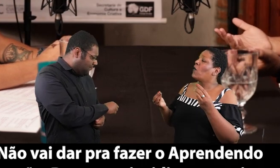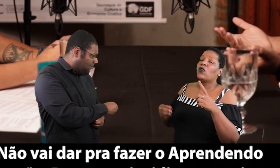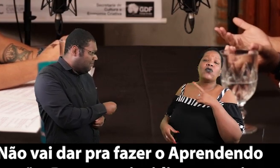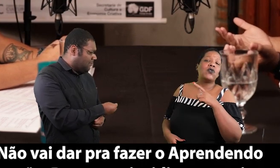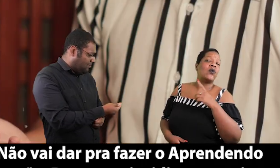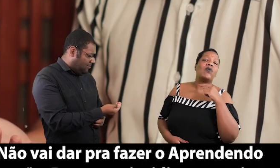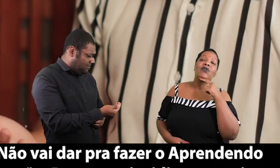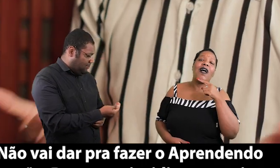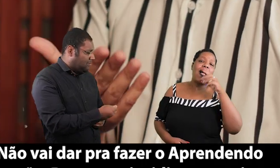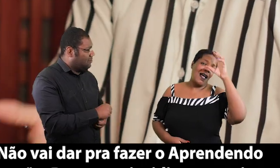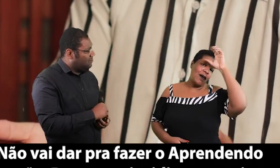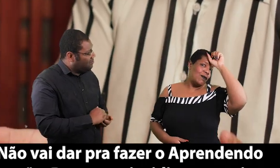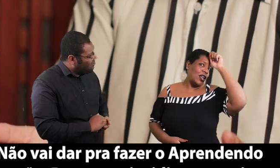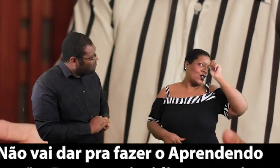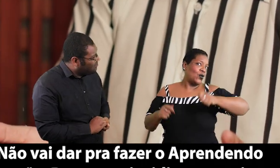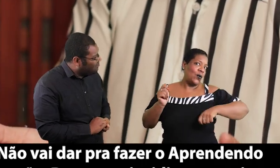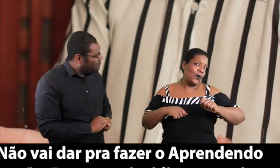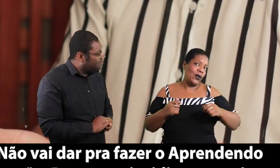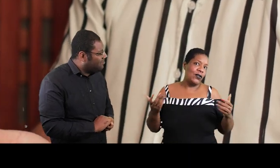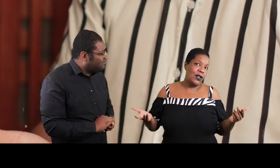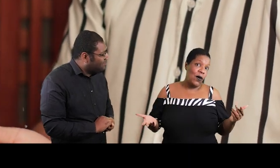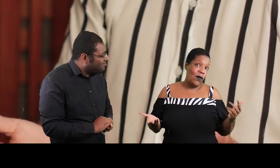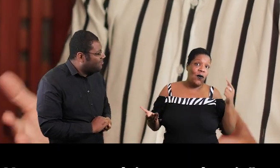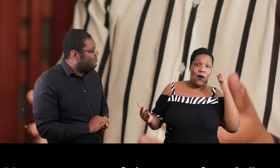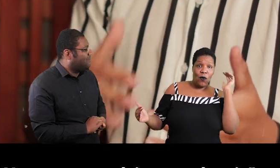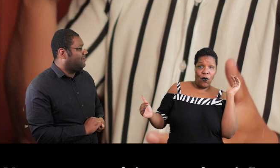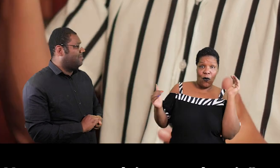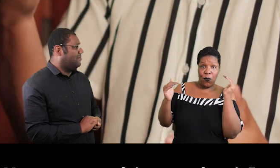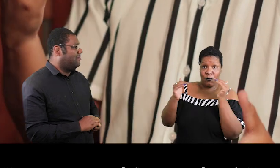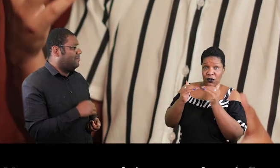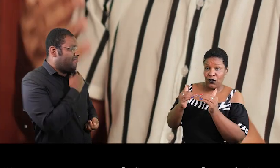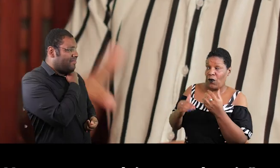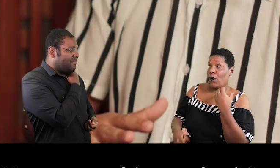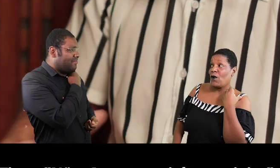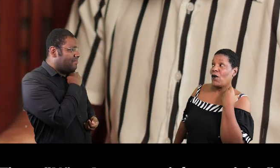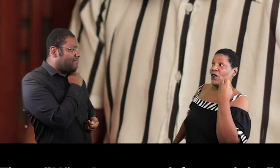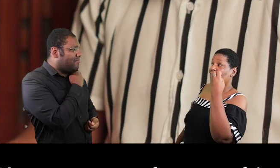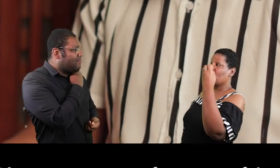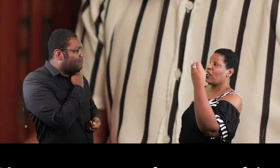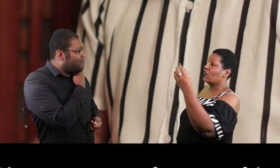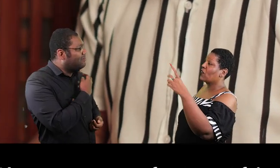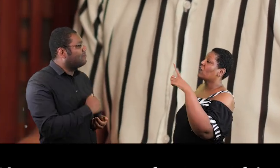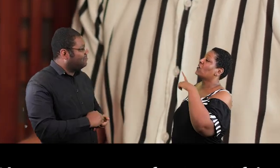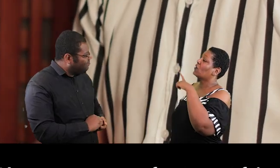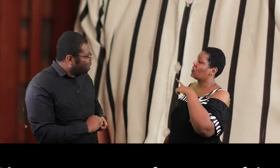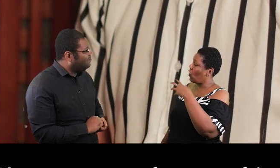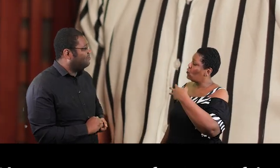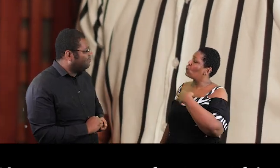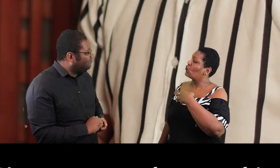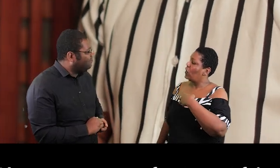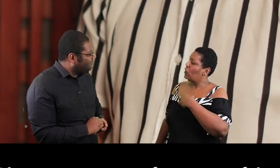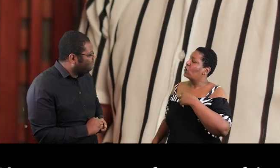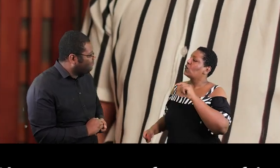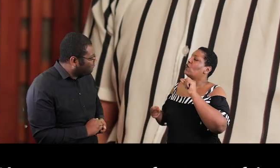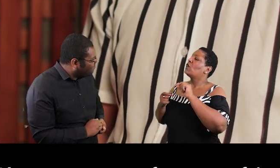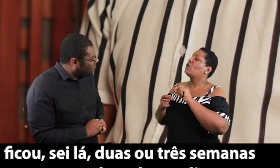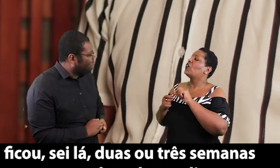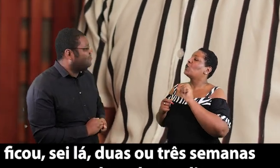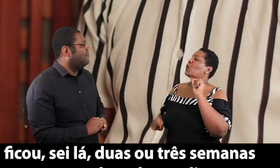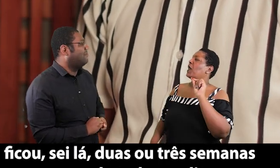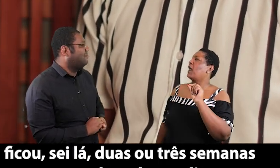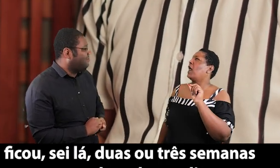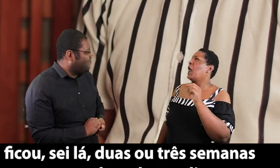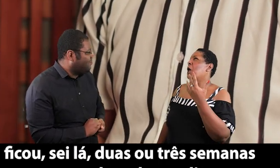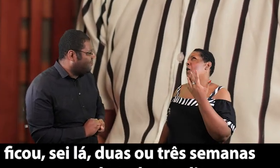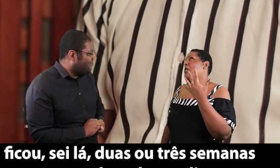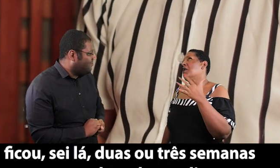fazer o aprendendo percussão. Que coincidiu com a viagem. Vamos ter que deixar pra depois. Aí o Thiago, não, a gente vai dar um jeito. Aí o que a gente fez? A gente ficou,